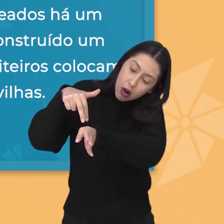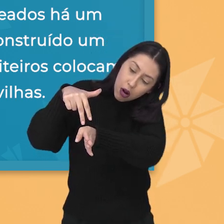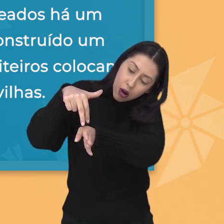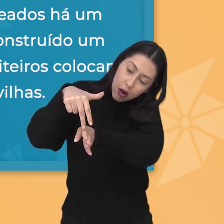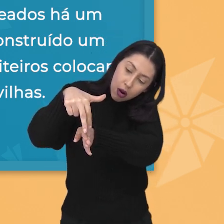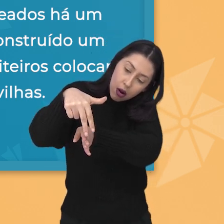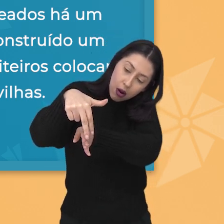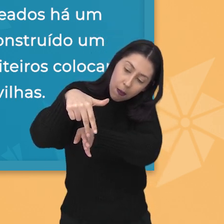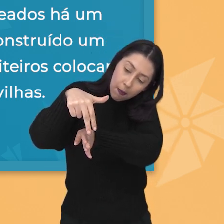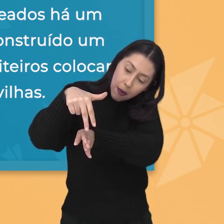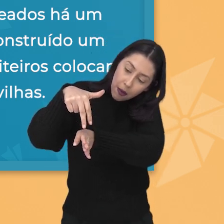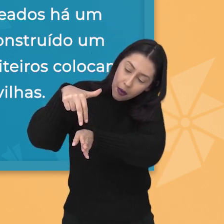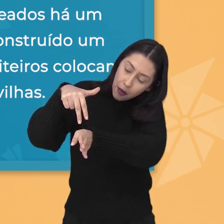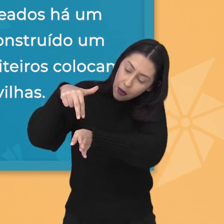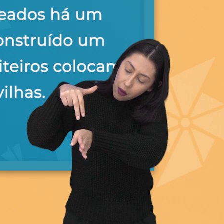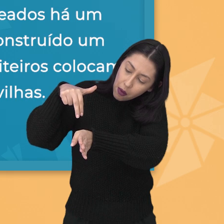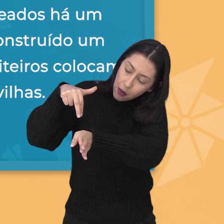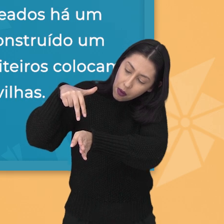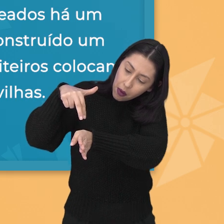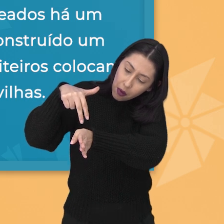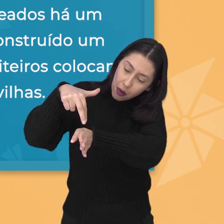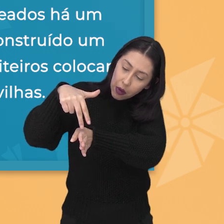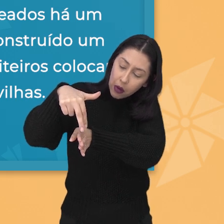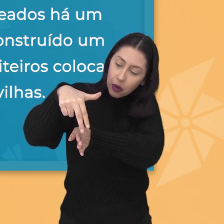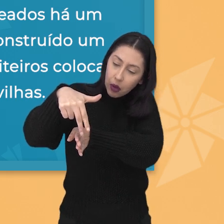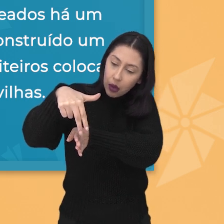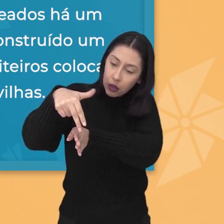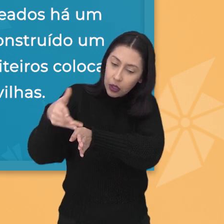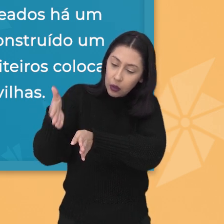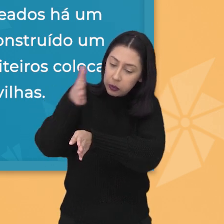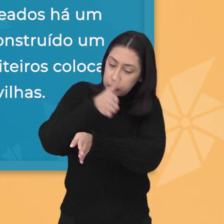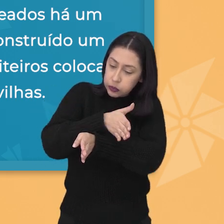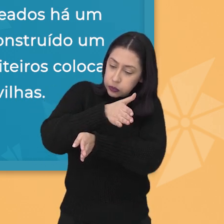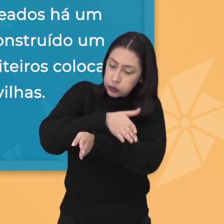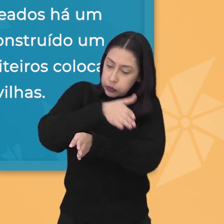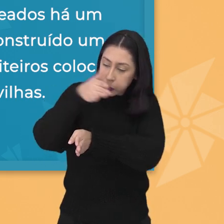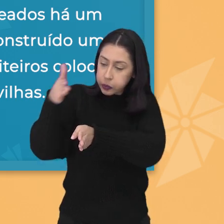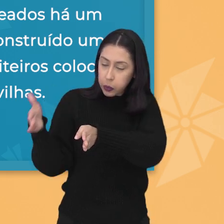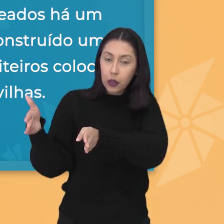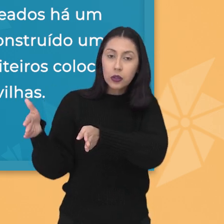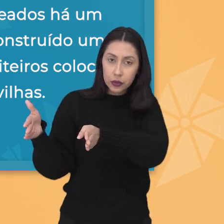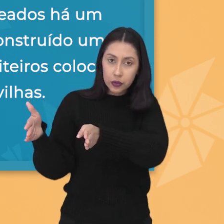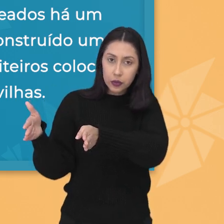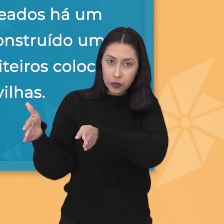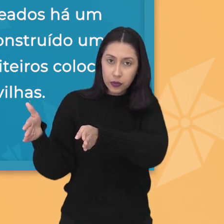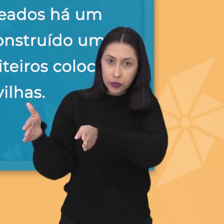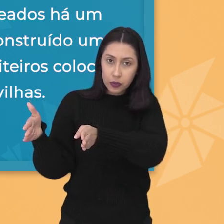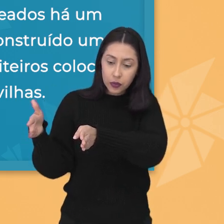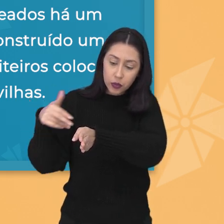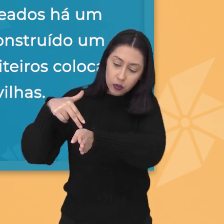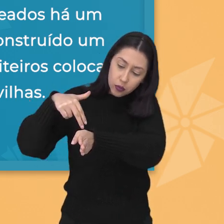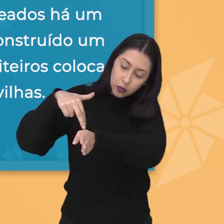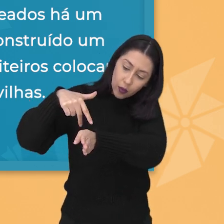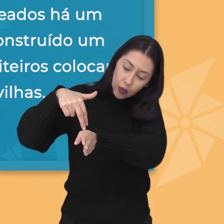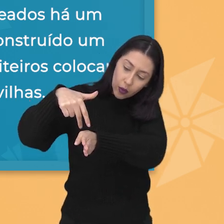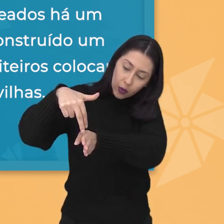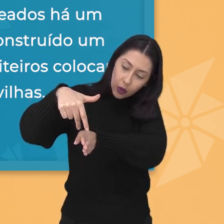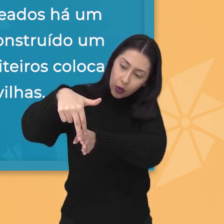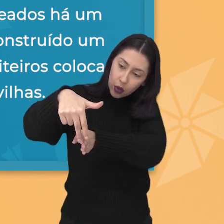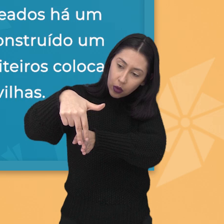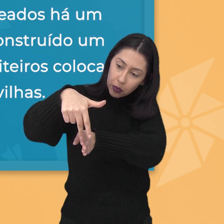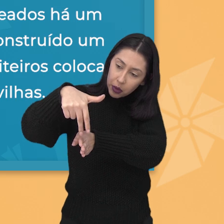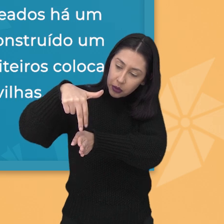pequeno muro semelhante a esses tabiques que os titeriteiros colocam entre si e